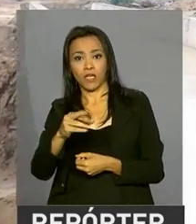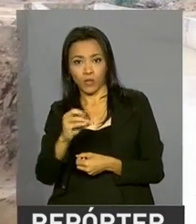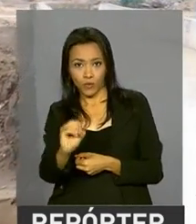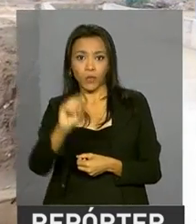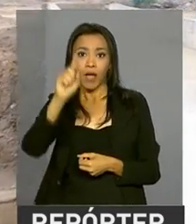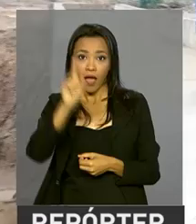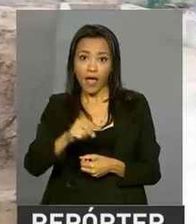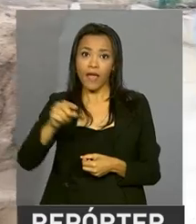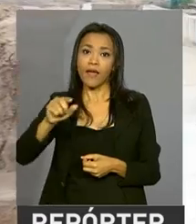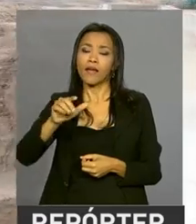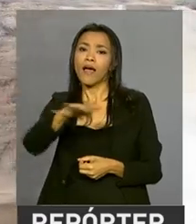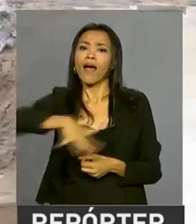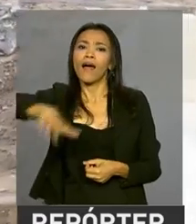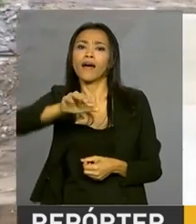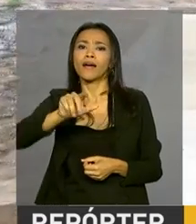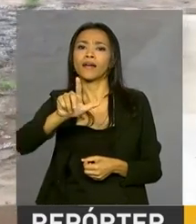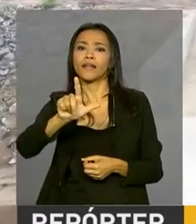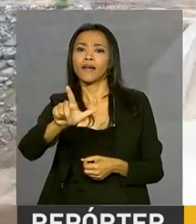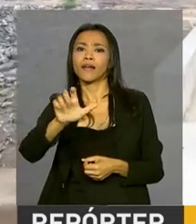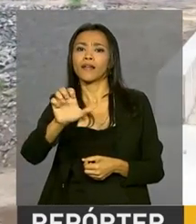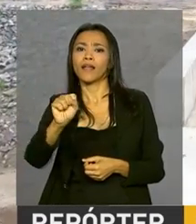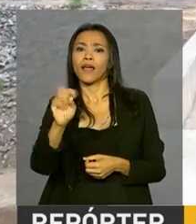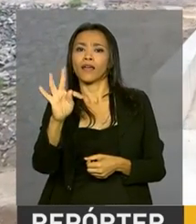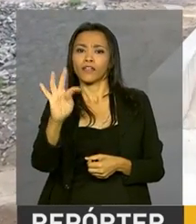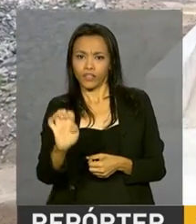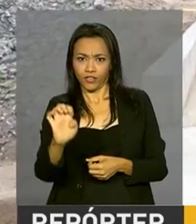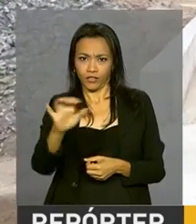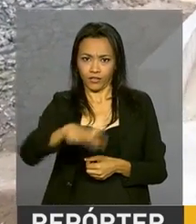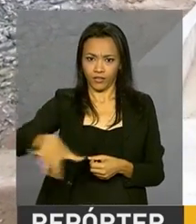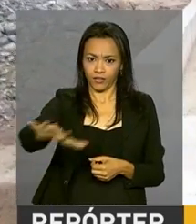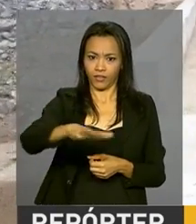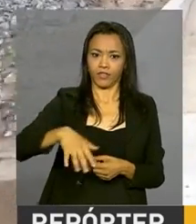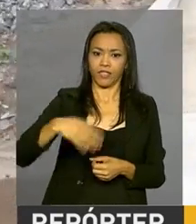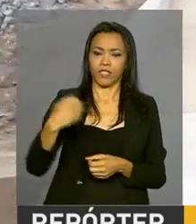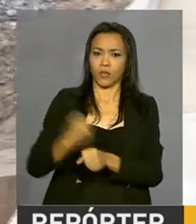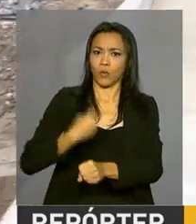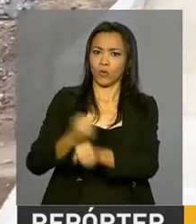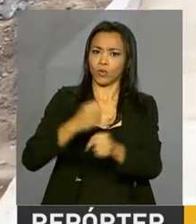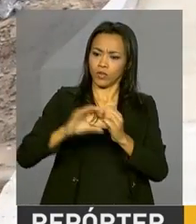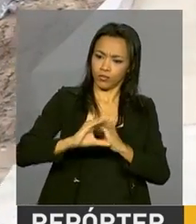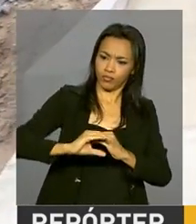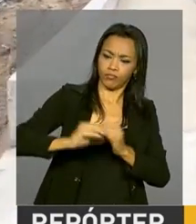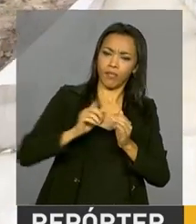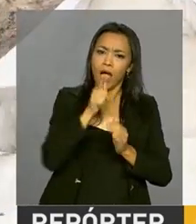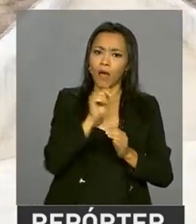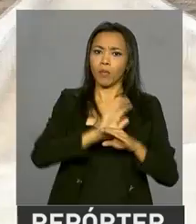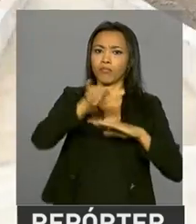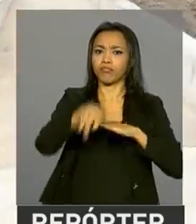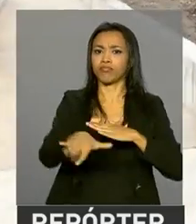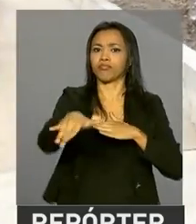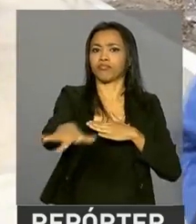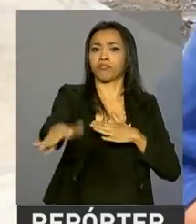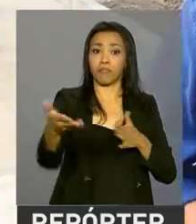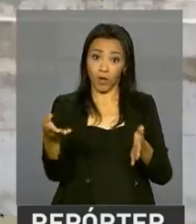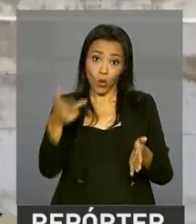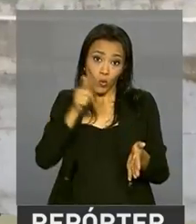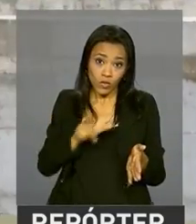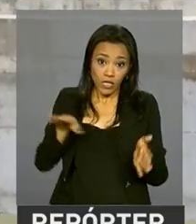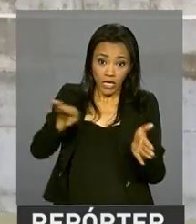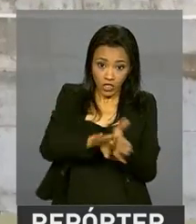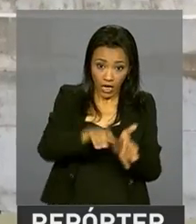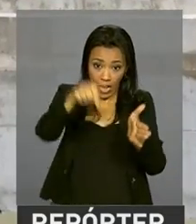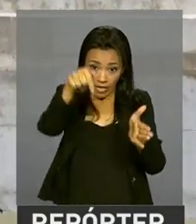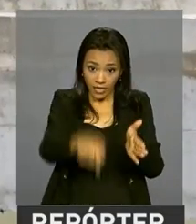de integração, um dos dois canais que compõem a obra. Para as águas do Velho Chico chegarem até esse ponto,